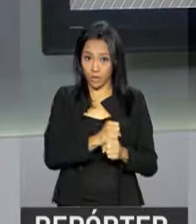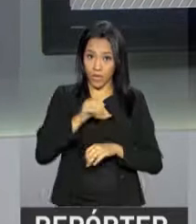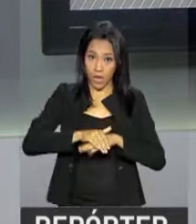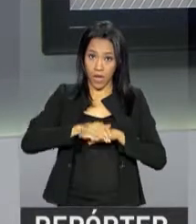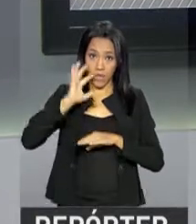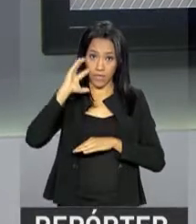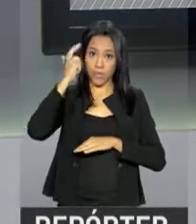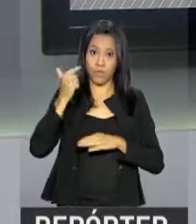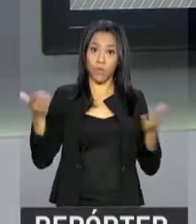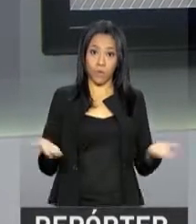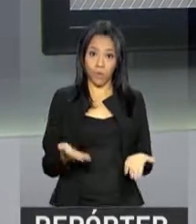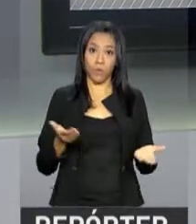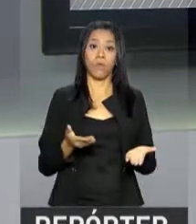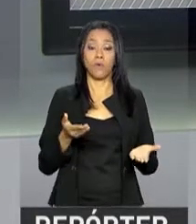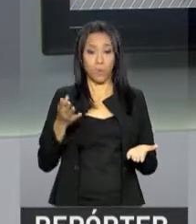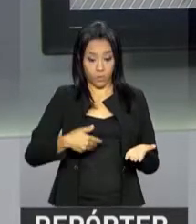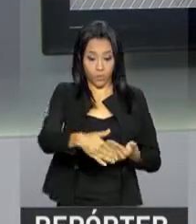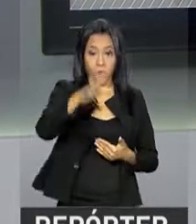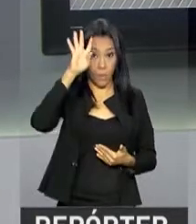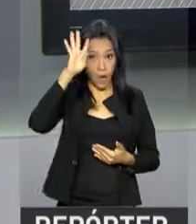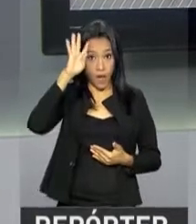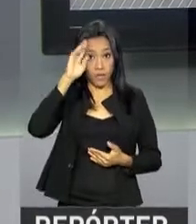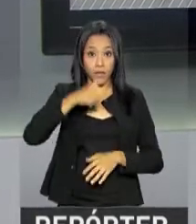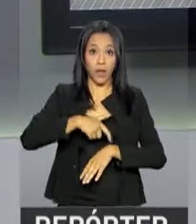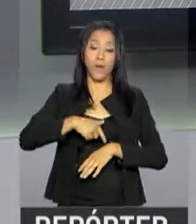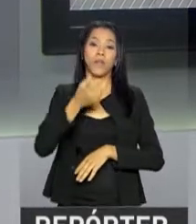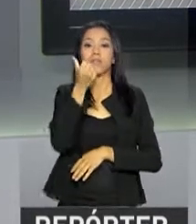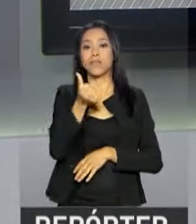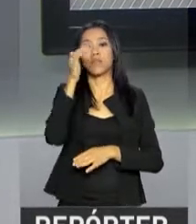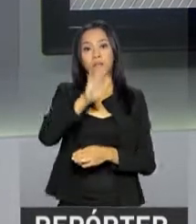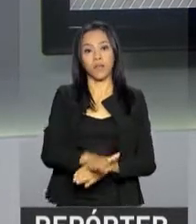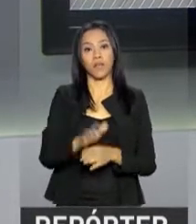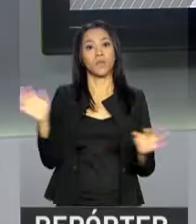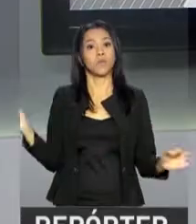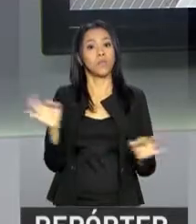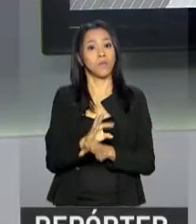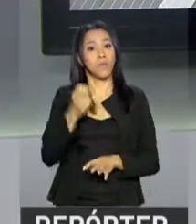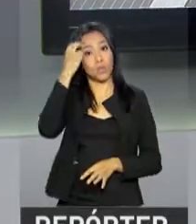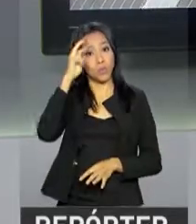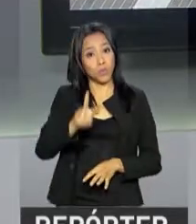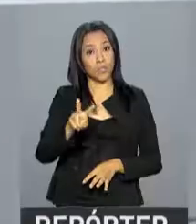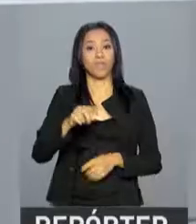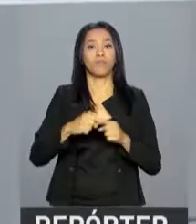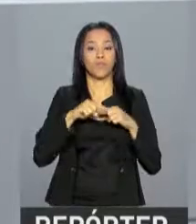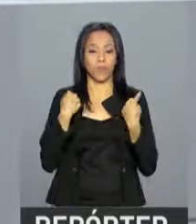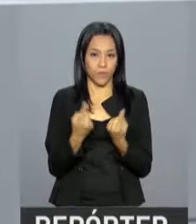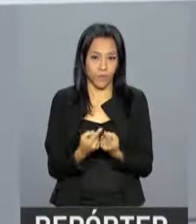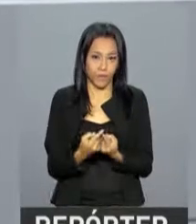anunciada nesta quarta feira a partir das seis da tarde imediatamente após o término segundo dia de reunião